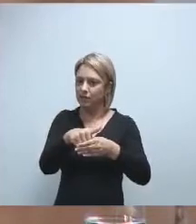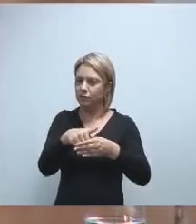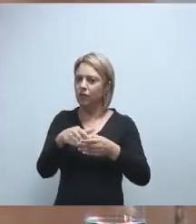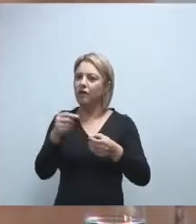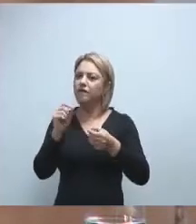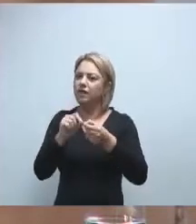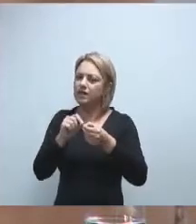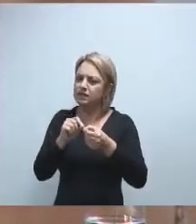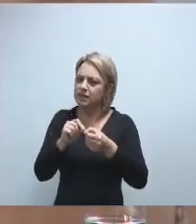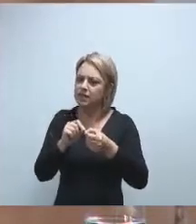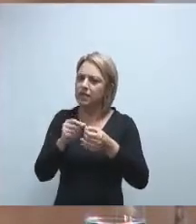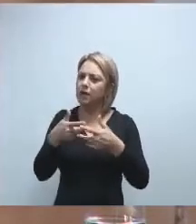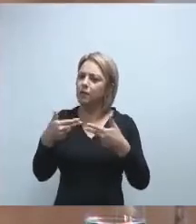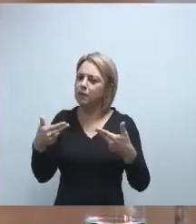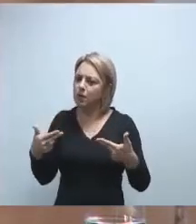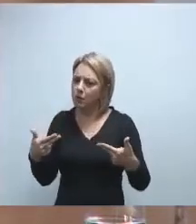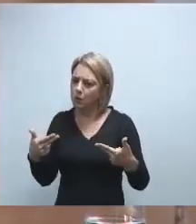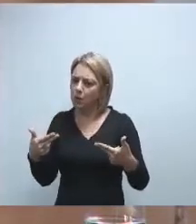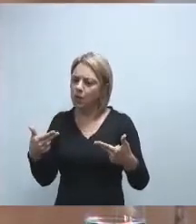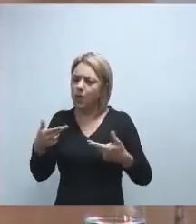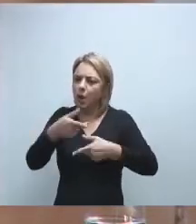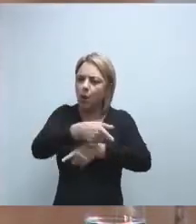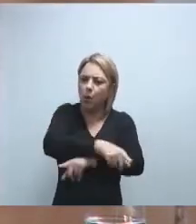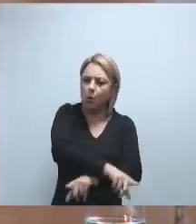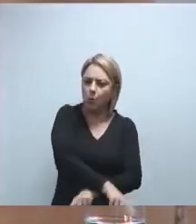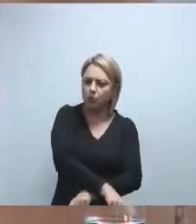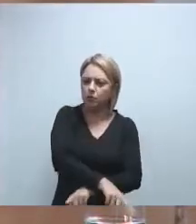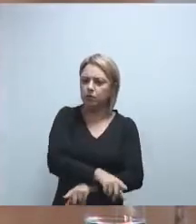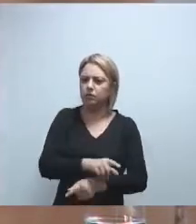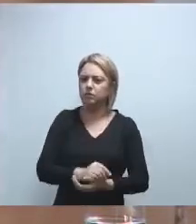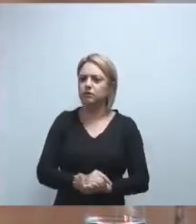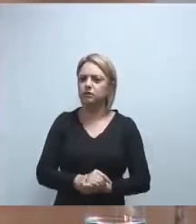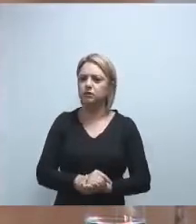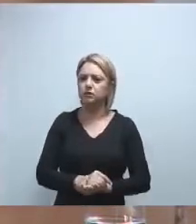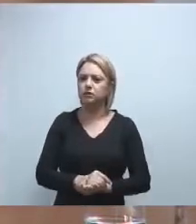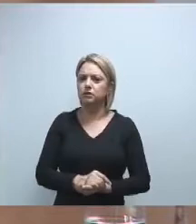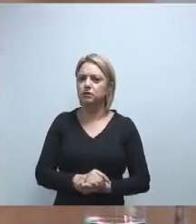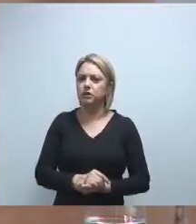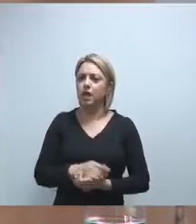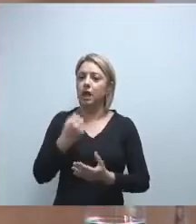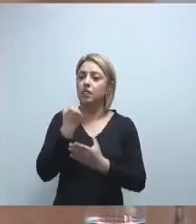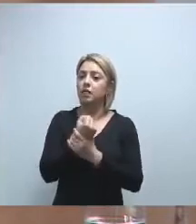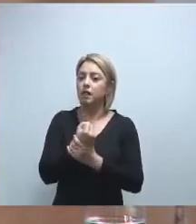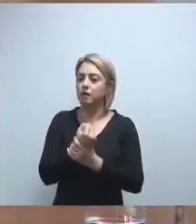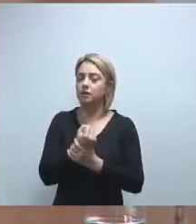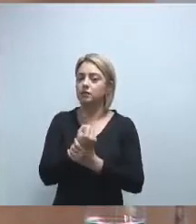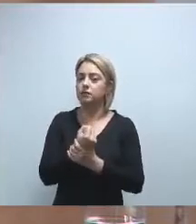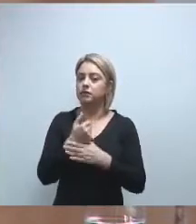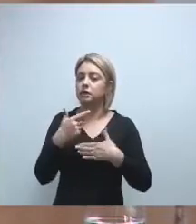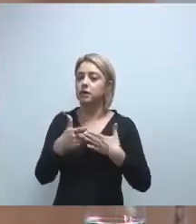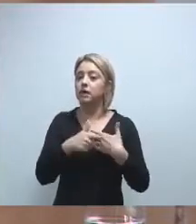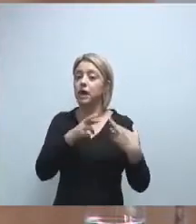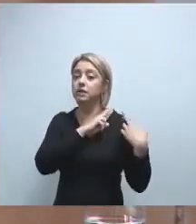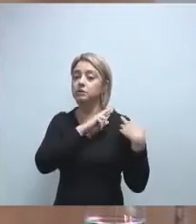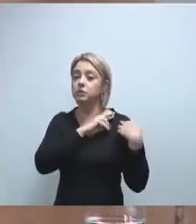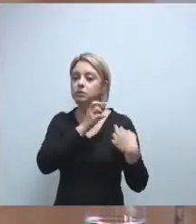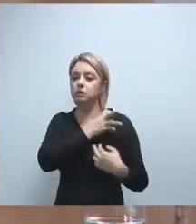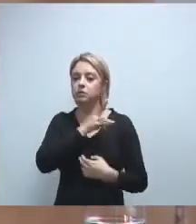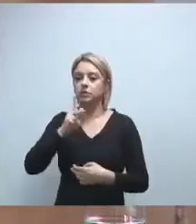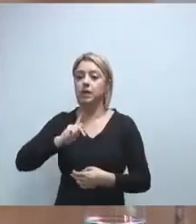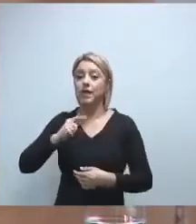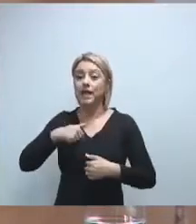medida contra as garantias e o papel do ministério público